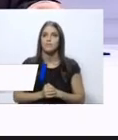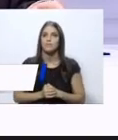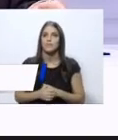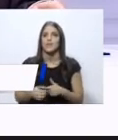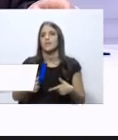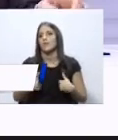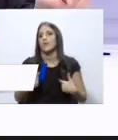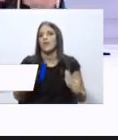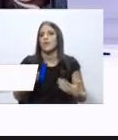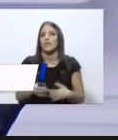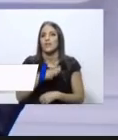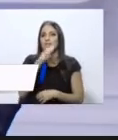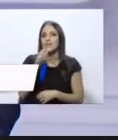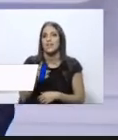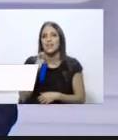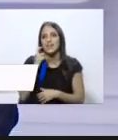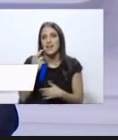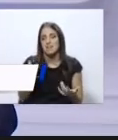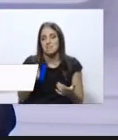quem.